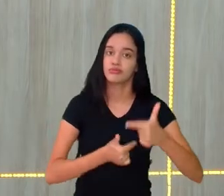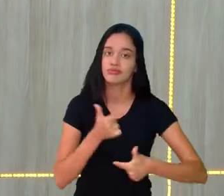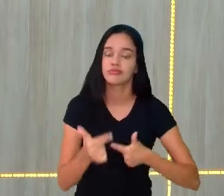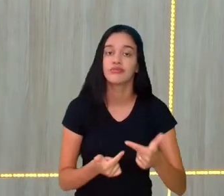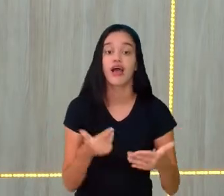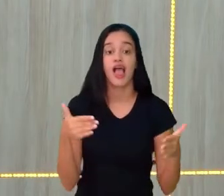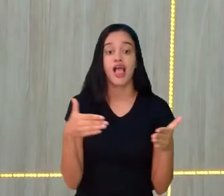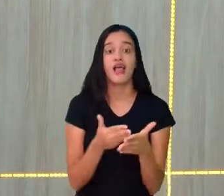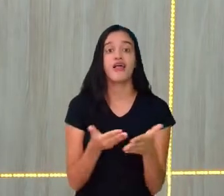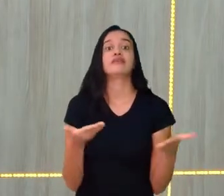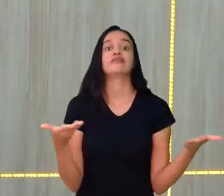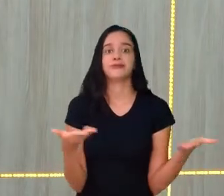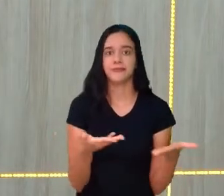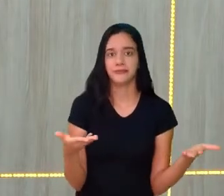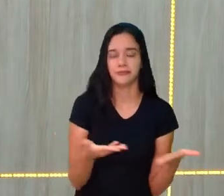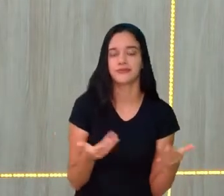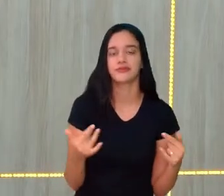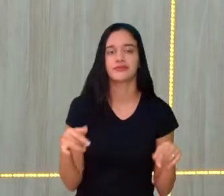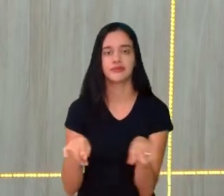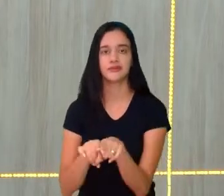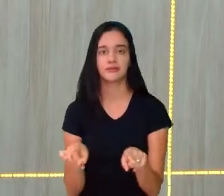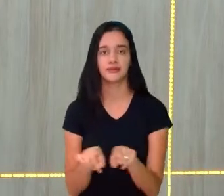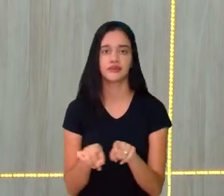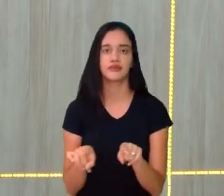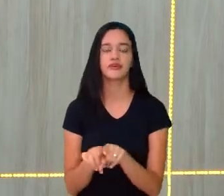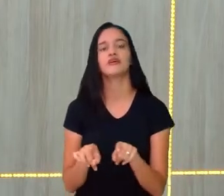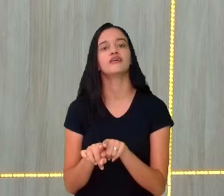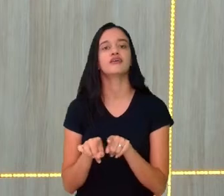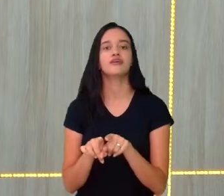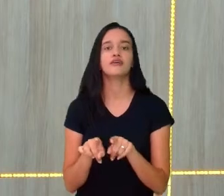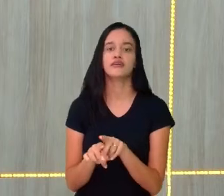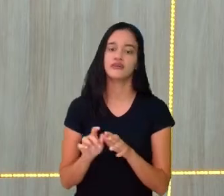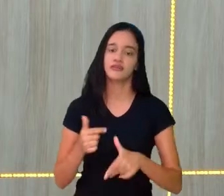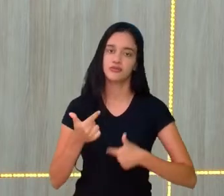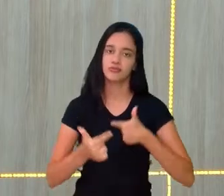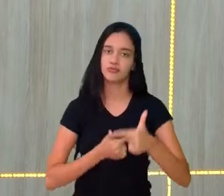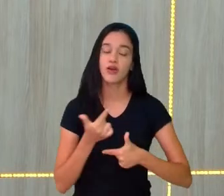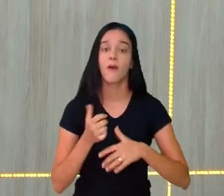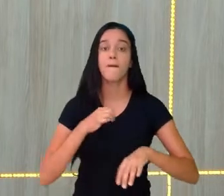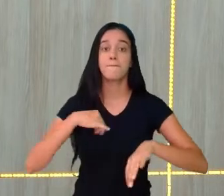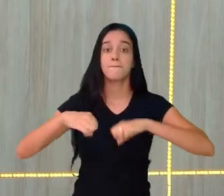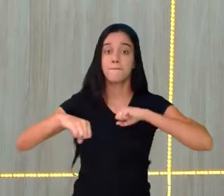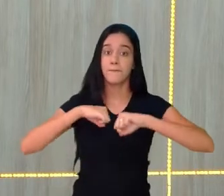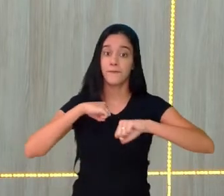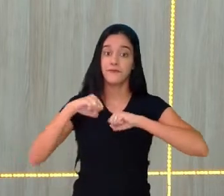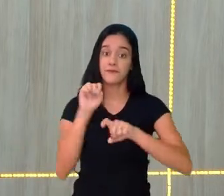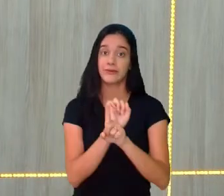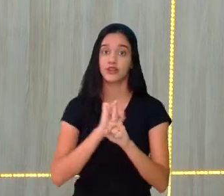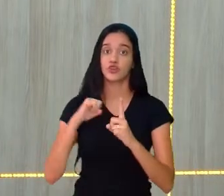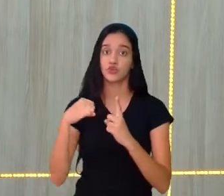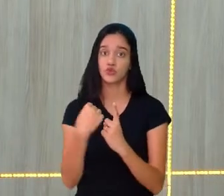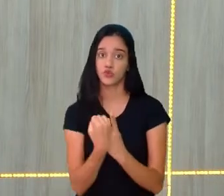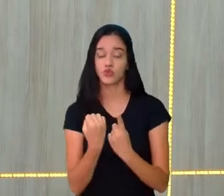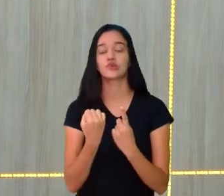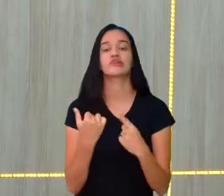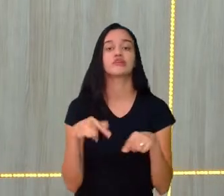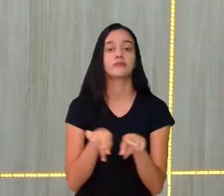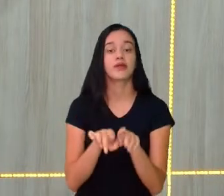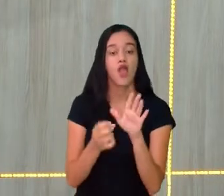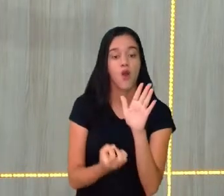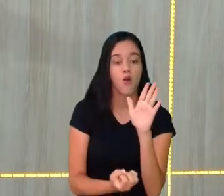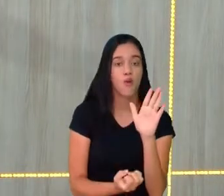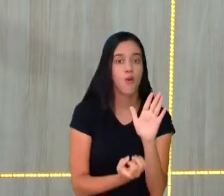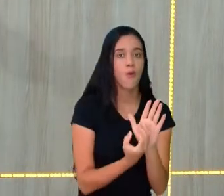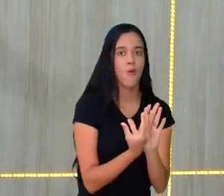até os dias atuais. Temos um bloco onde a gente vai trabalhar aí os movimentos sociais. Então a gente vai trabalhar a origem